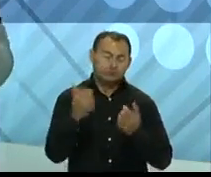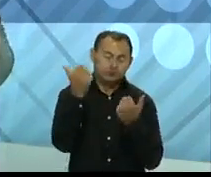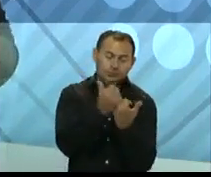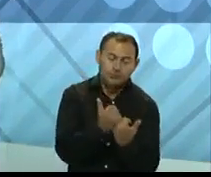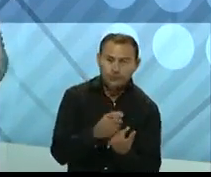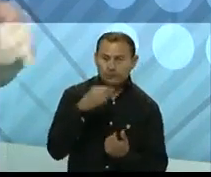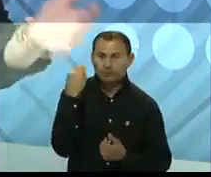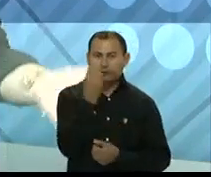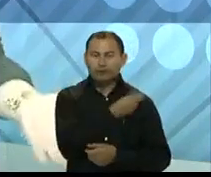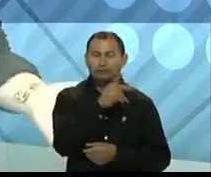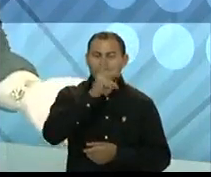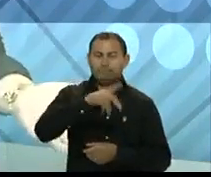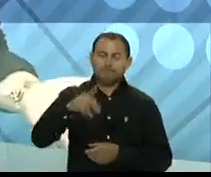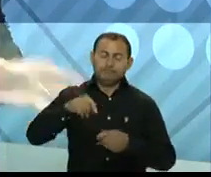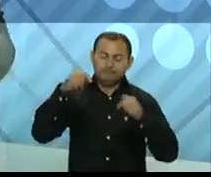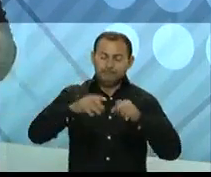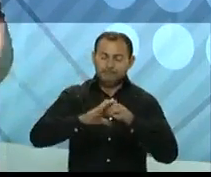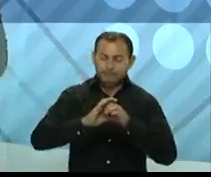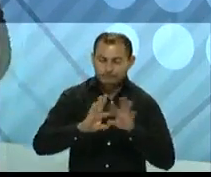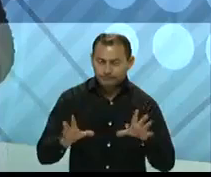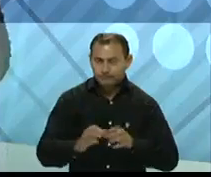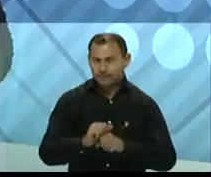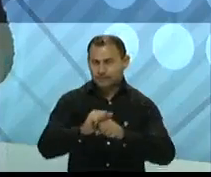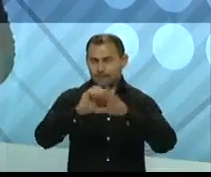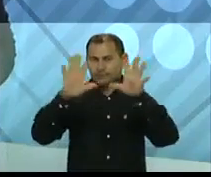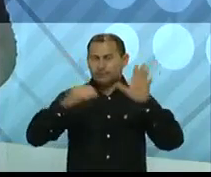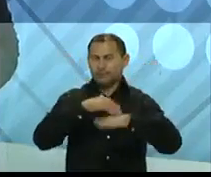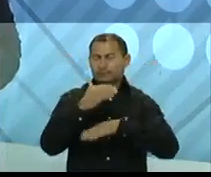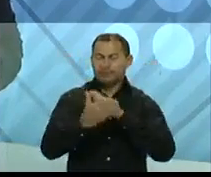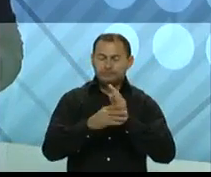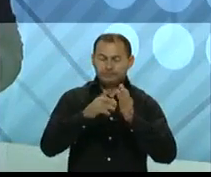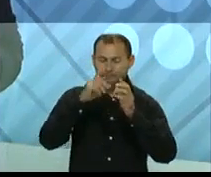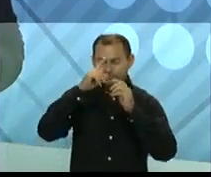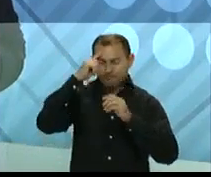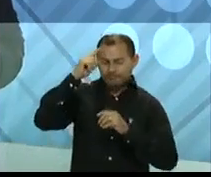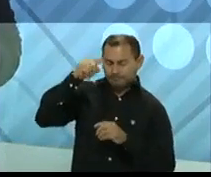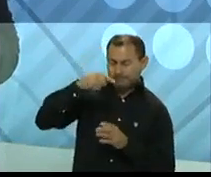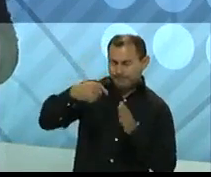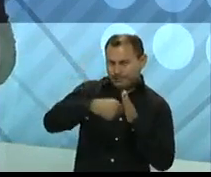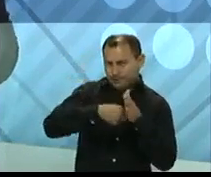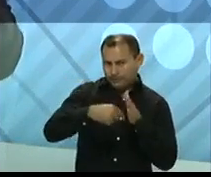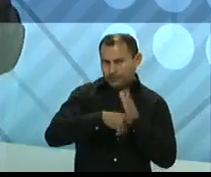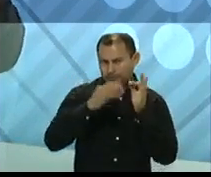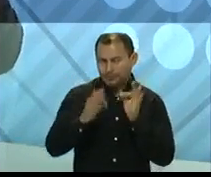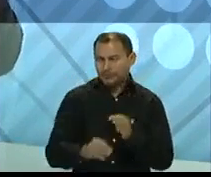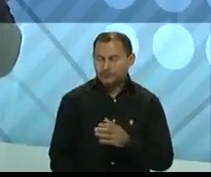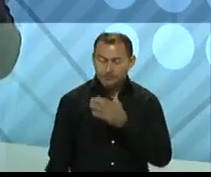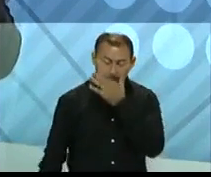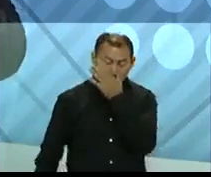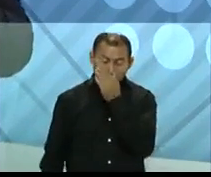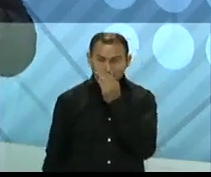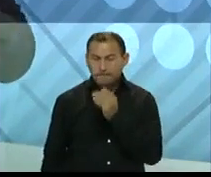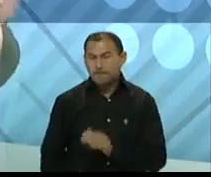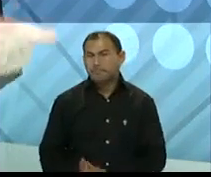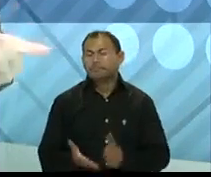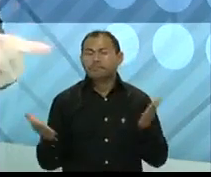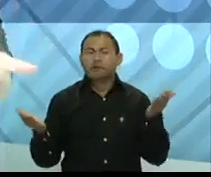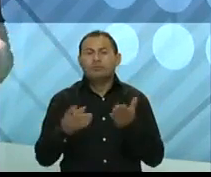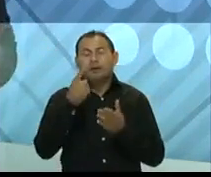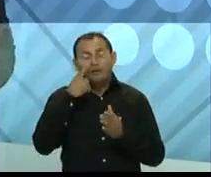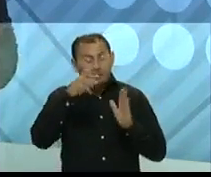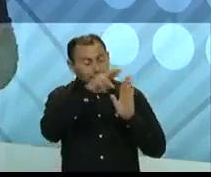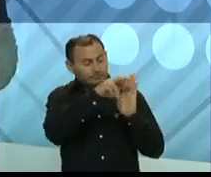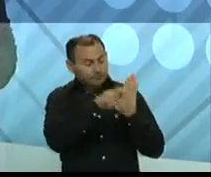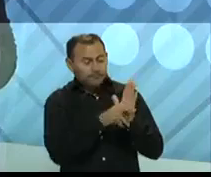Nós, professores, estamos aqui à disposição para esclarecer todas essas dúvidas, tá bom? Agora, nós vamos ver uma regra que também é